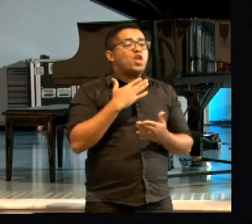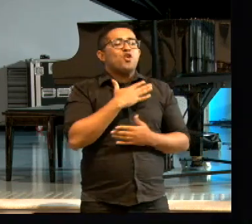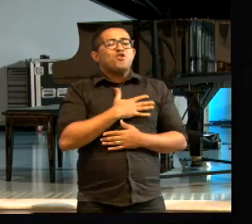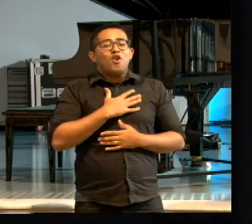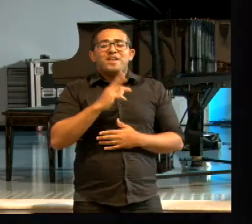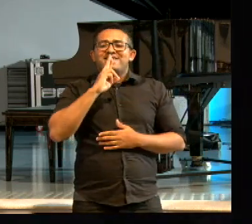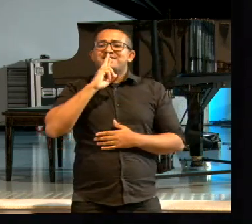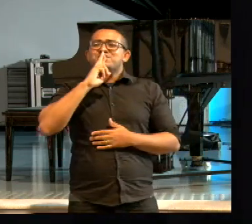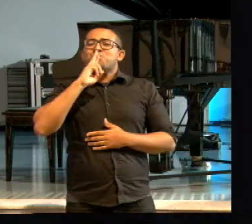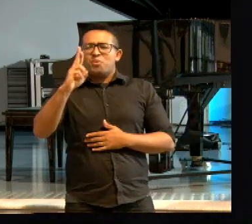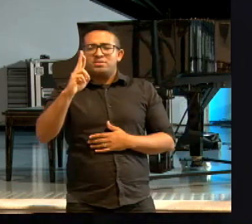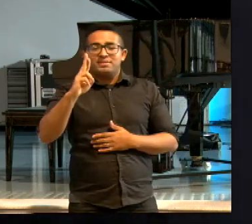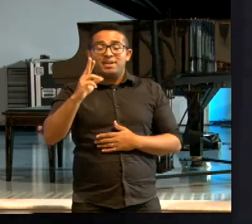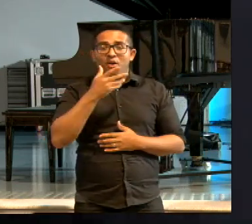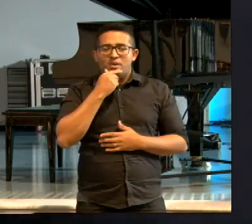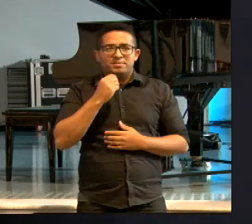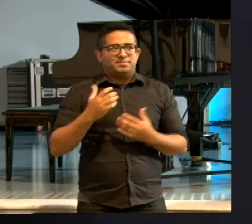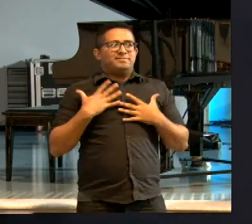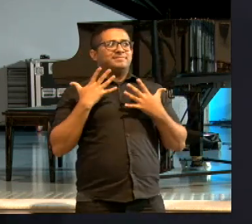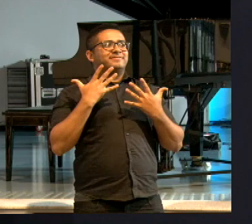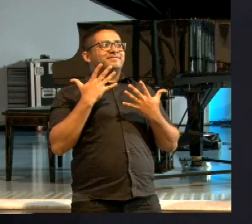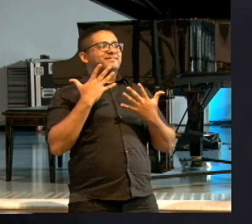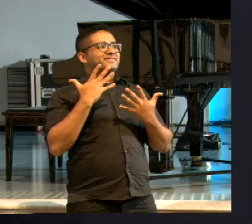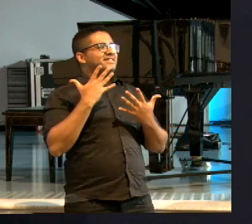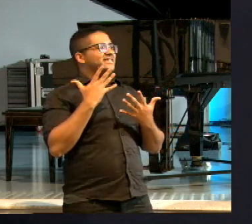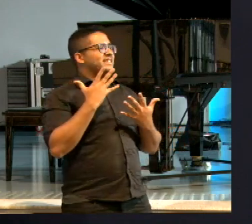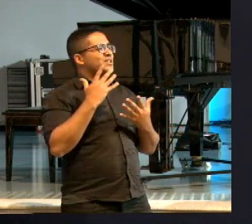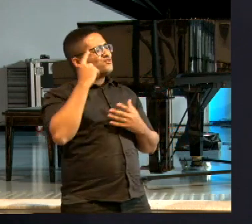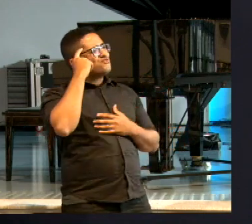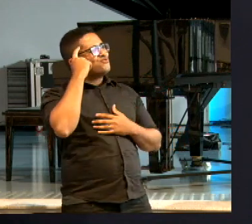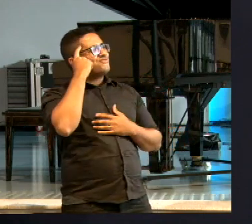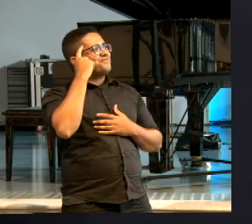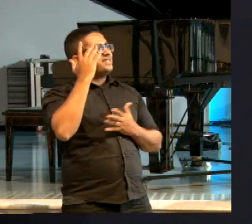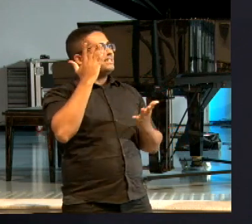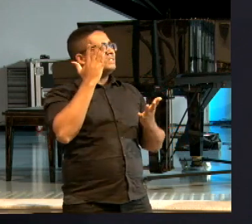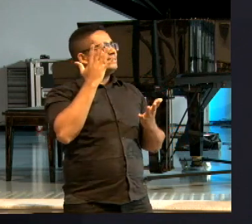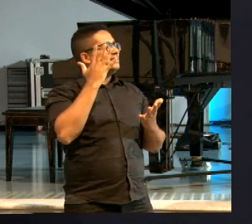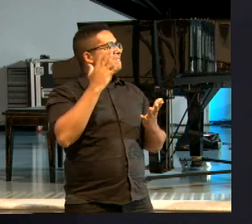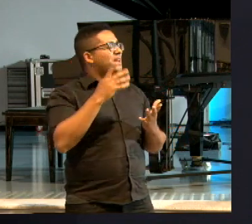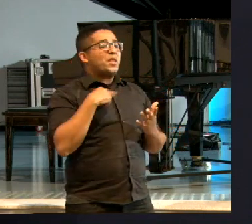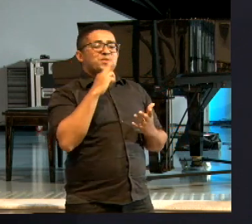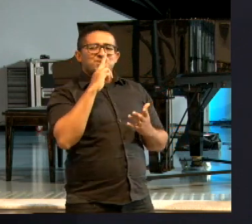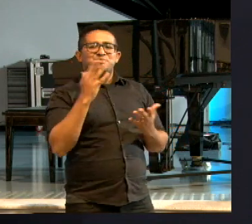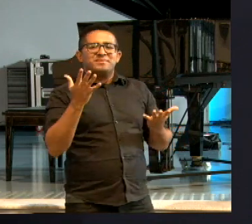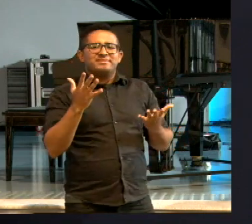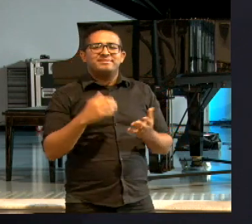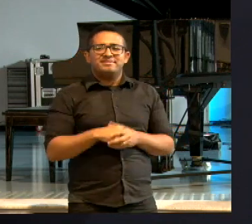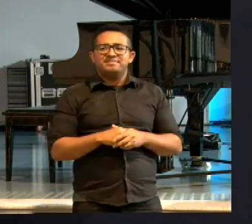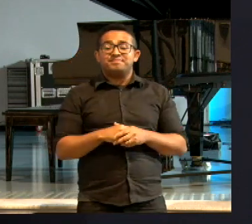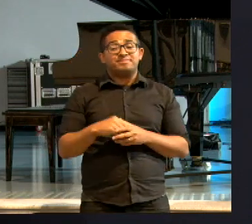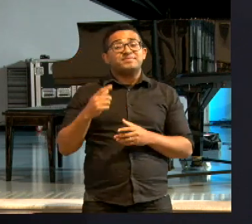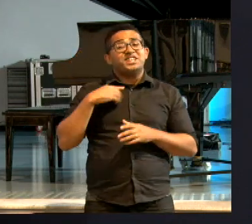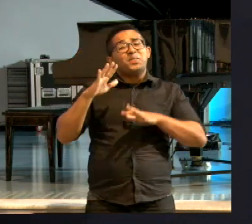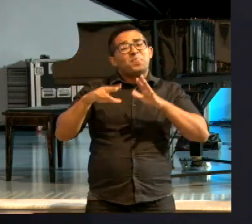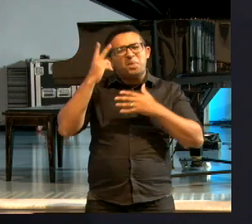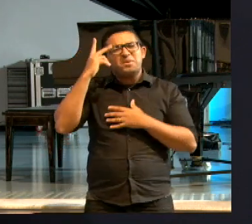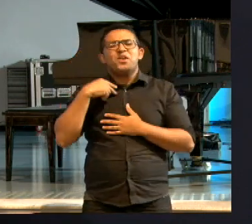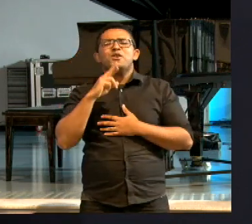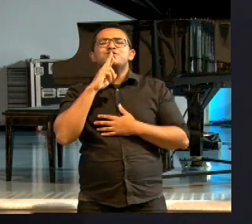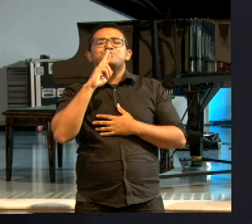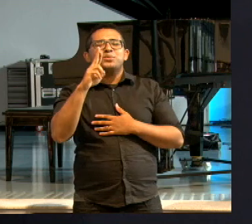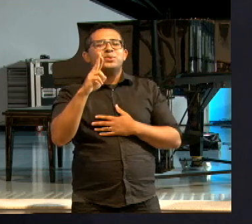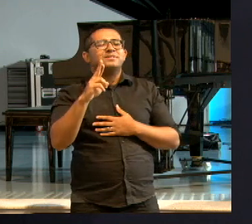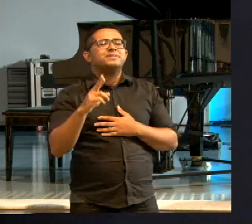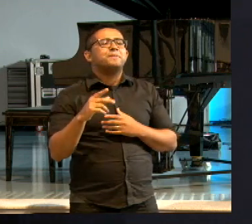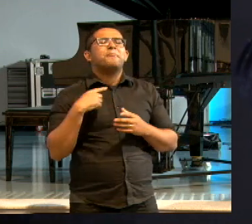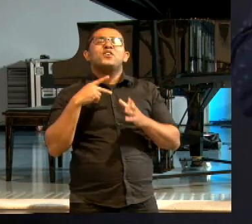de uma forma que deixa o camarada que me fez a pergunta mais em dúvida do que qualquer outra coisa. Eu normalmente